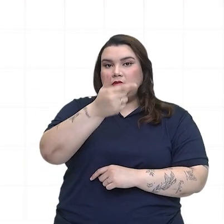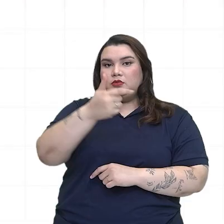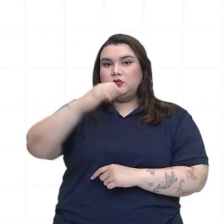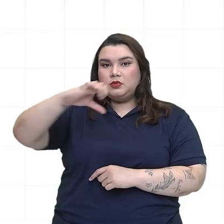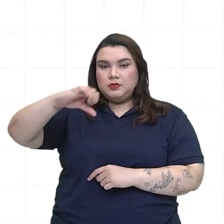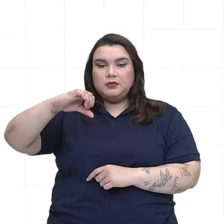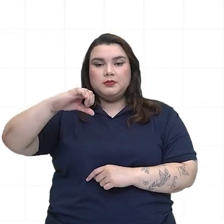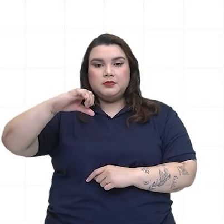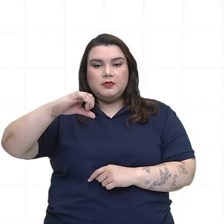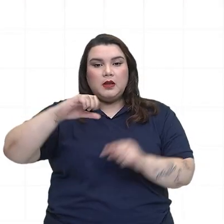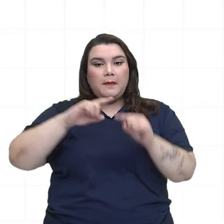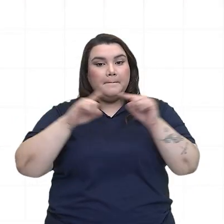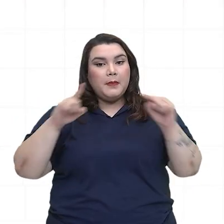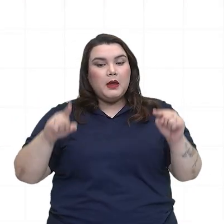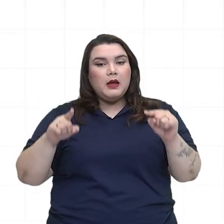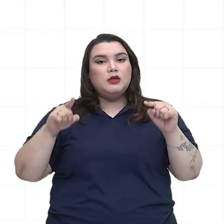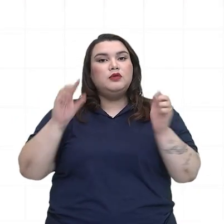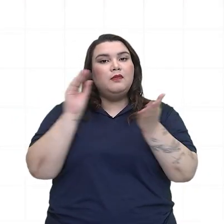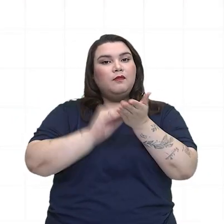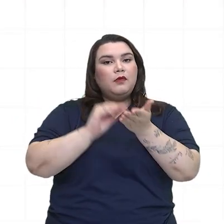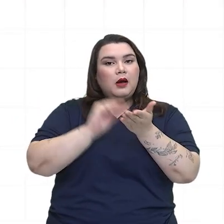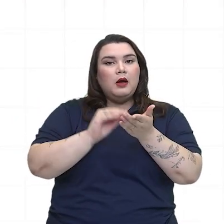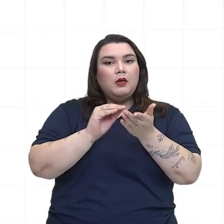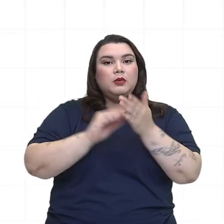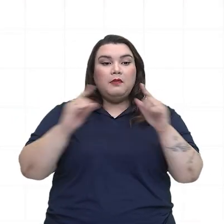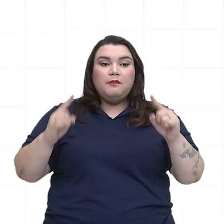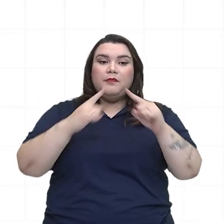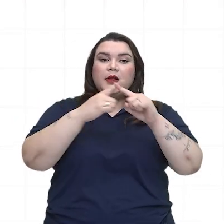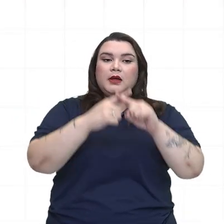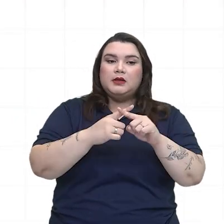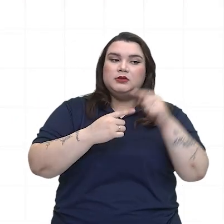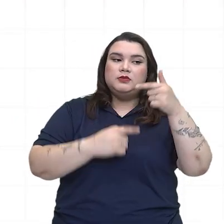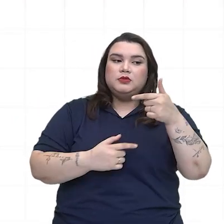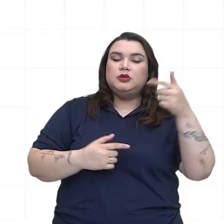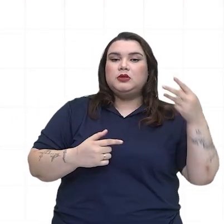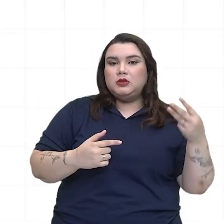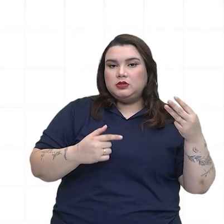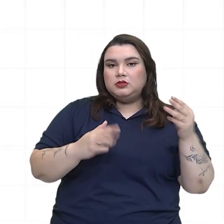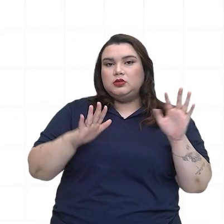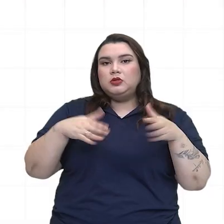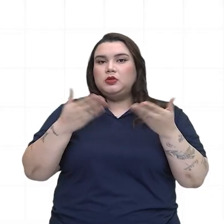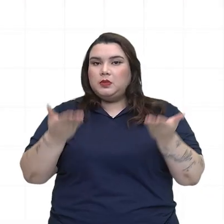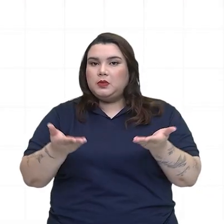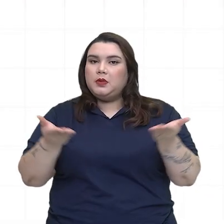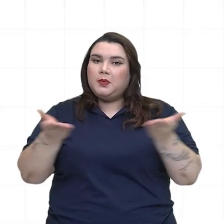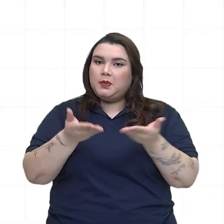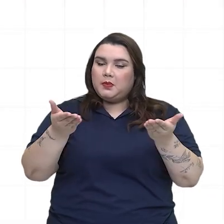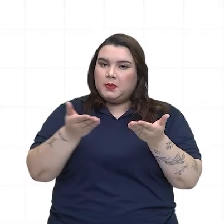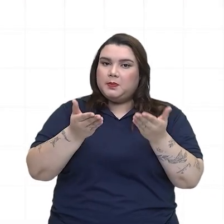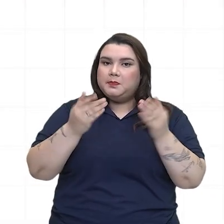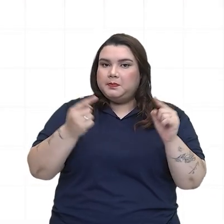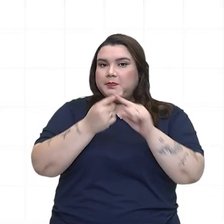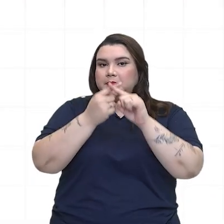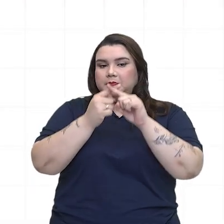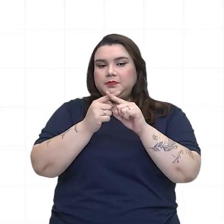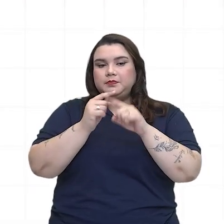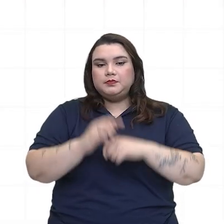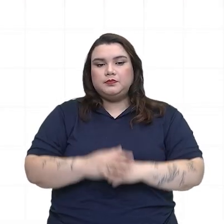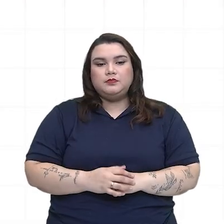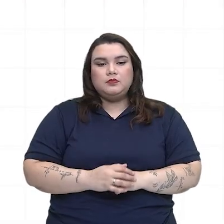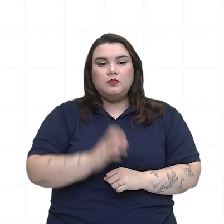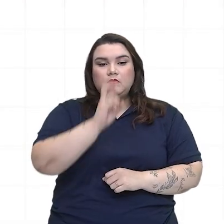529. Só que a gente precisa ainda multiplicar por 23. Então, vamos multiplicar.